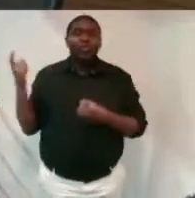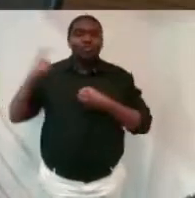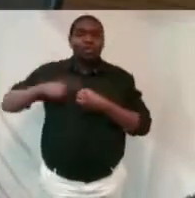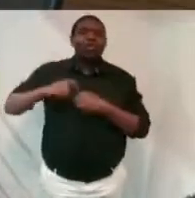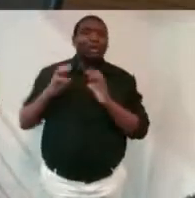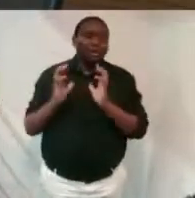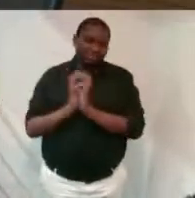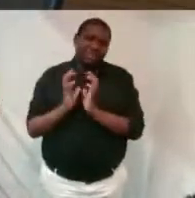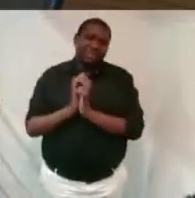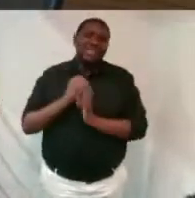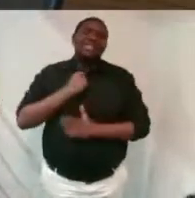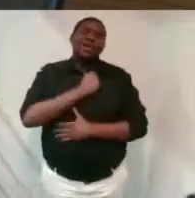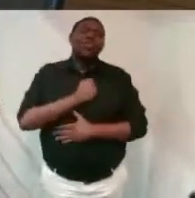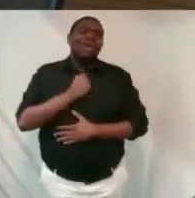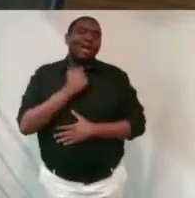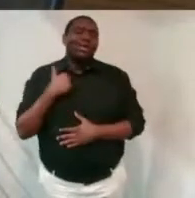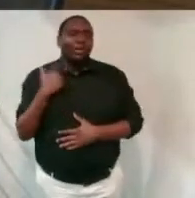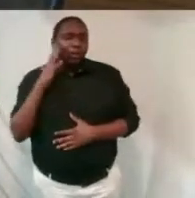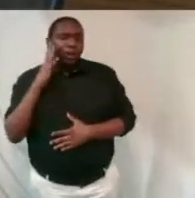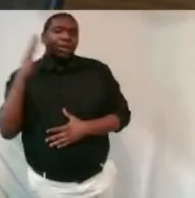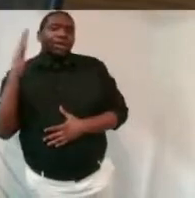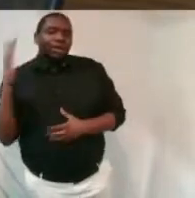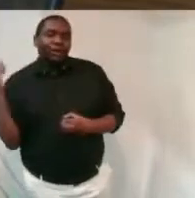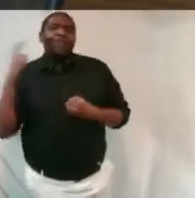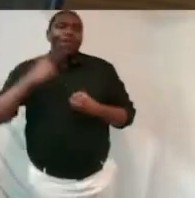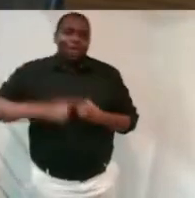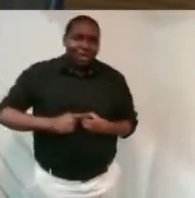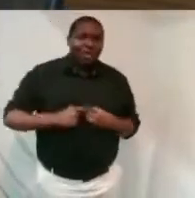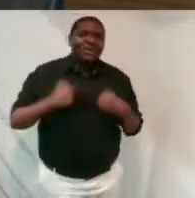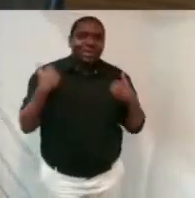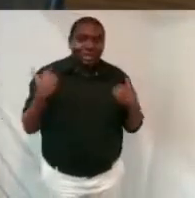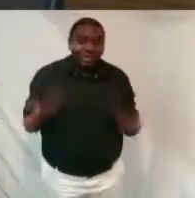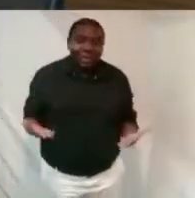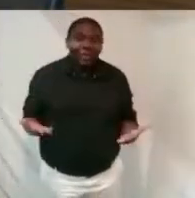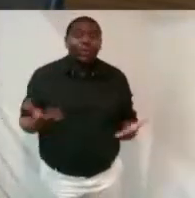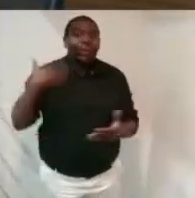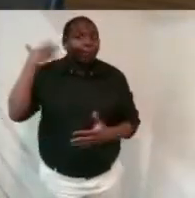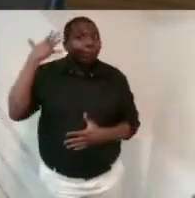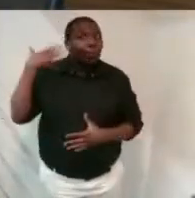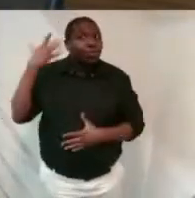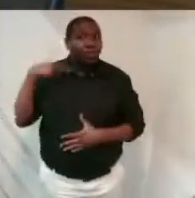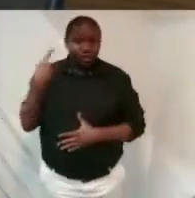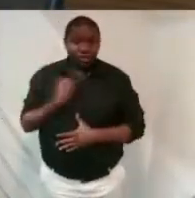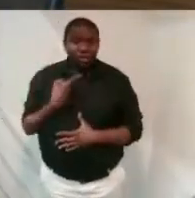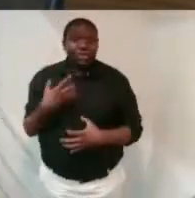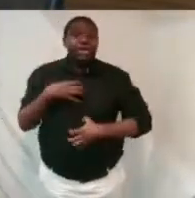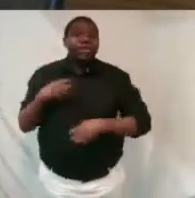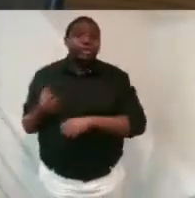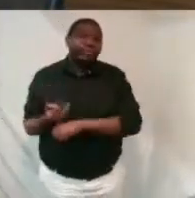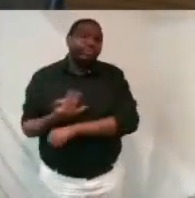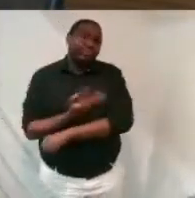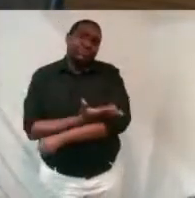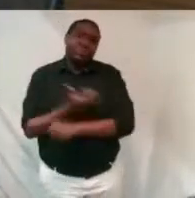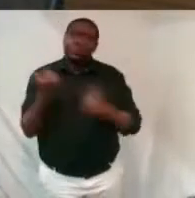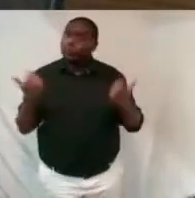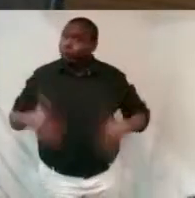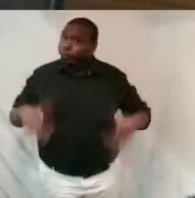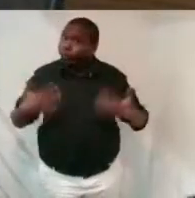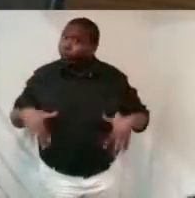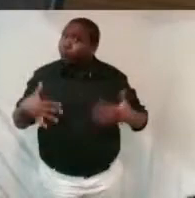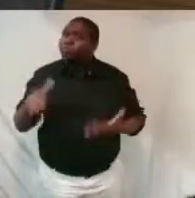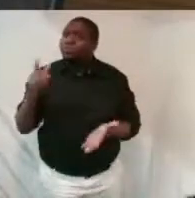me trouxe pelo braço. Realmente, essa música chega a ser arrepiante, um hino daqui. Então, é com